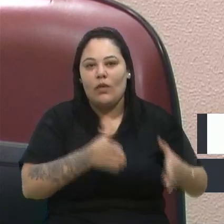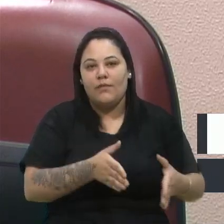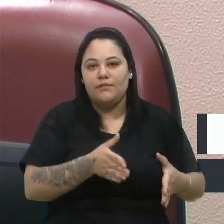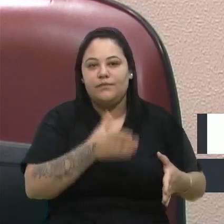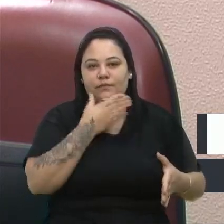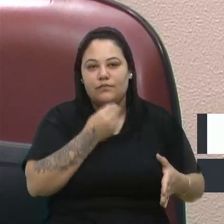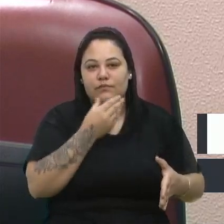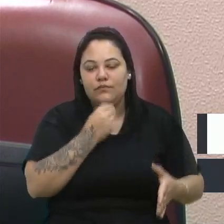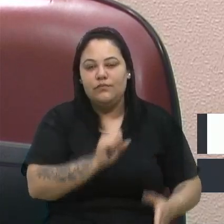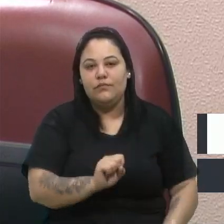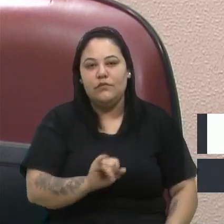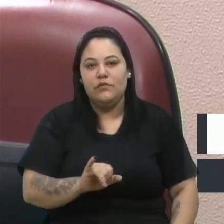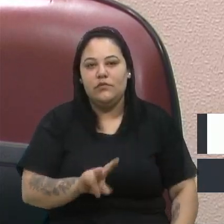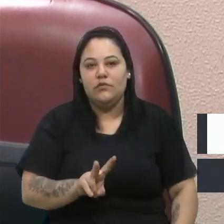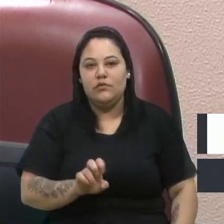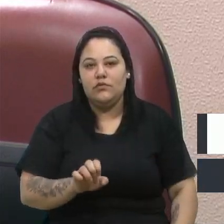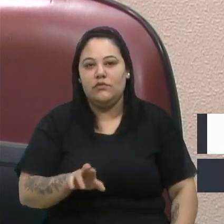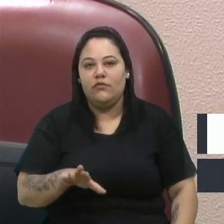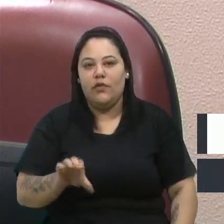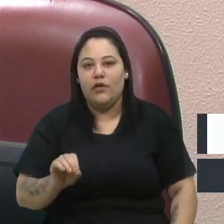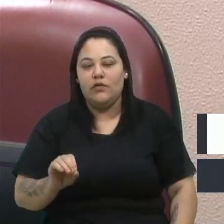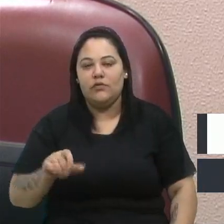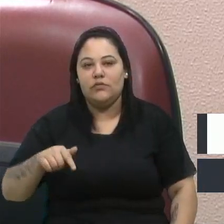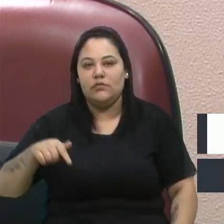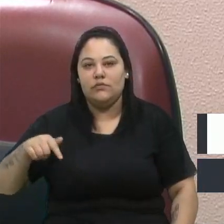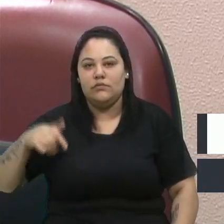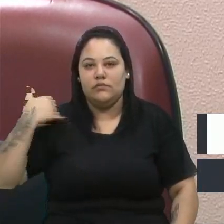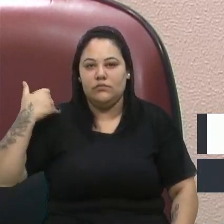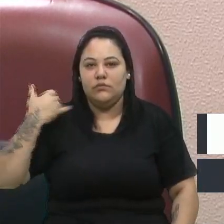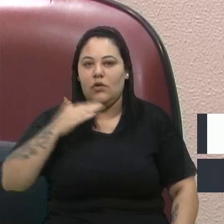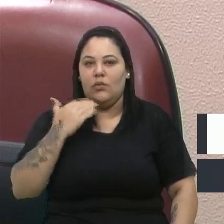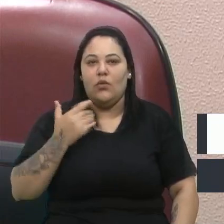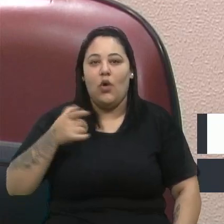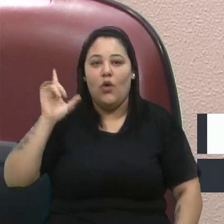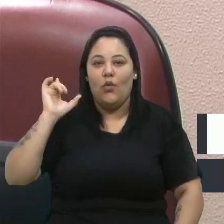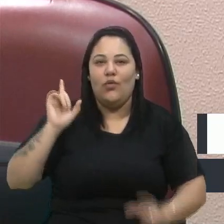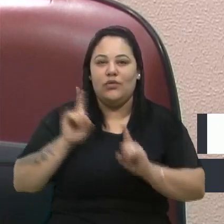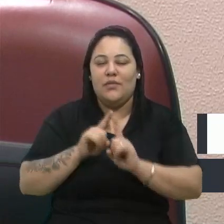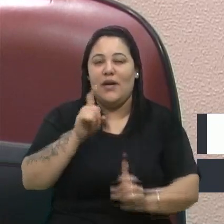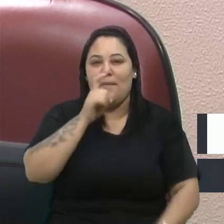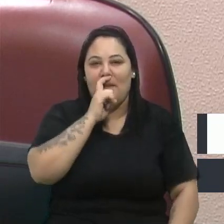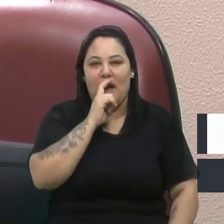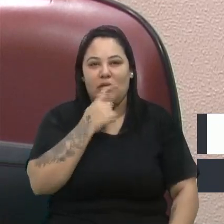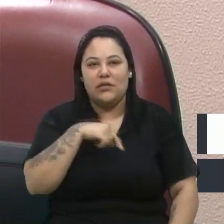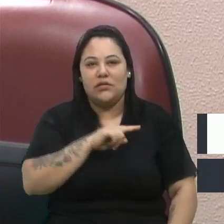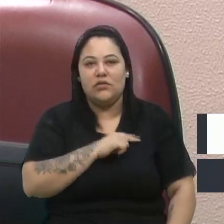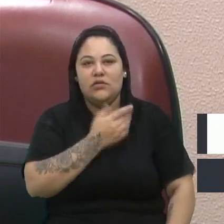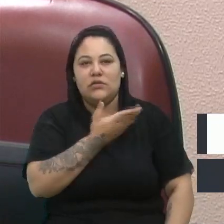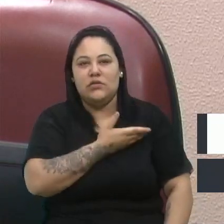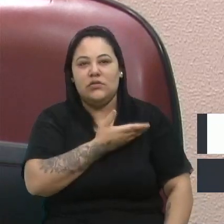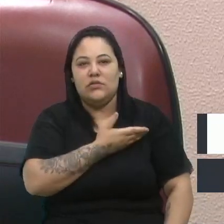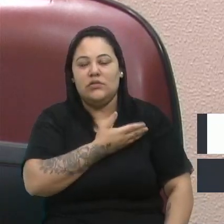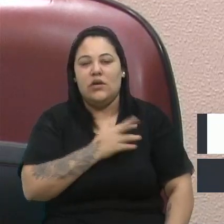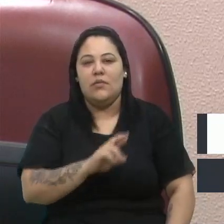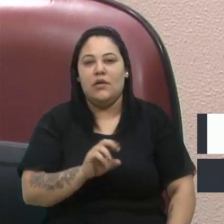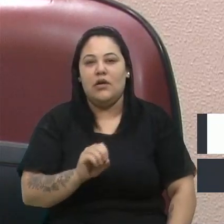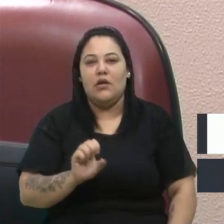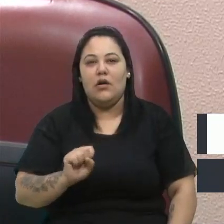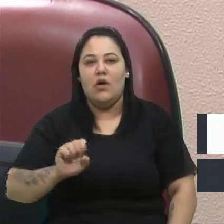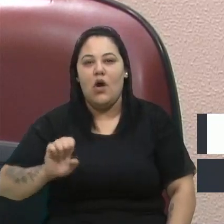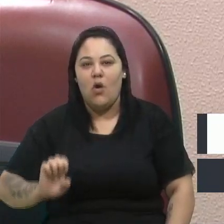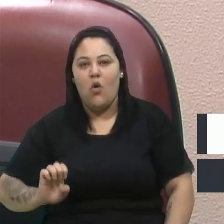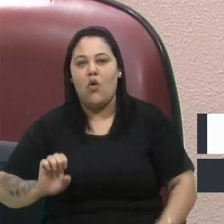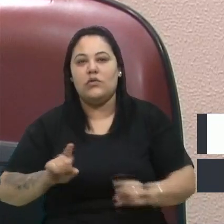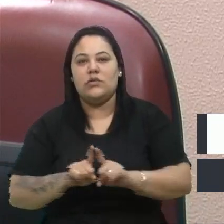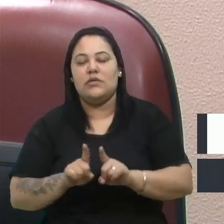Alfredo Ritzel, de 77 anos, que faleceu no dia de ontem, pai da nossa amiga Rose Ritzel. Acho